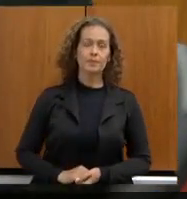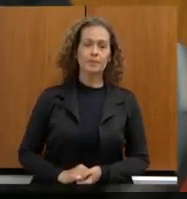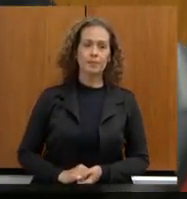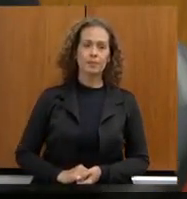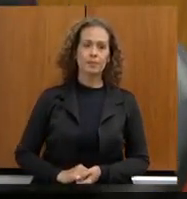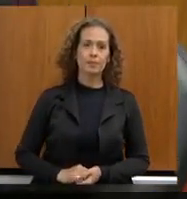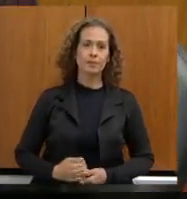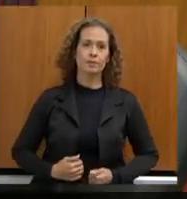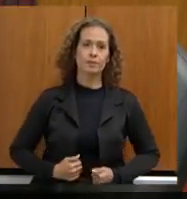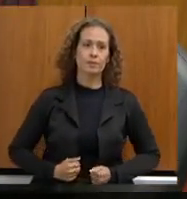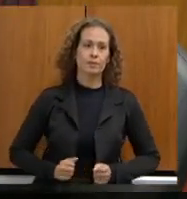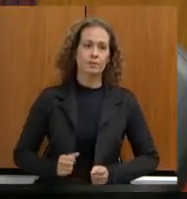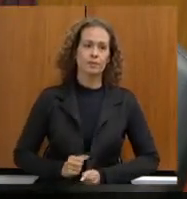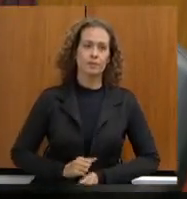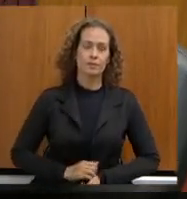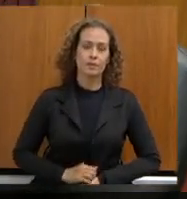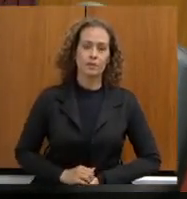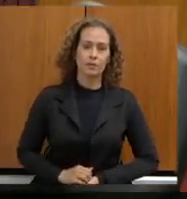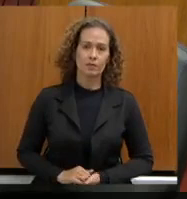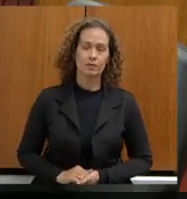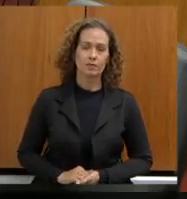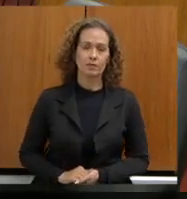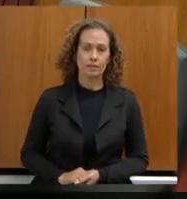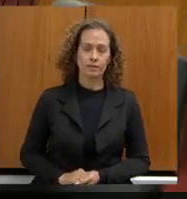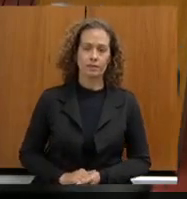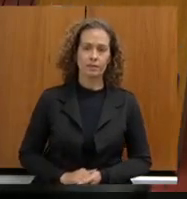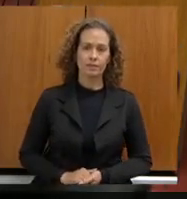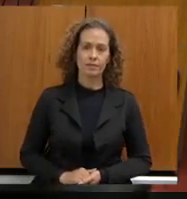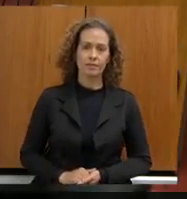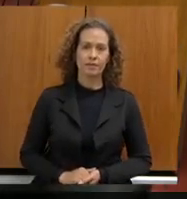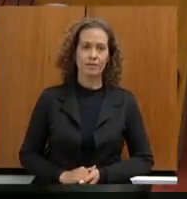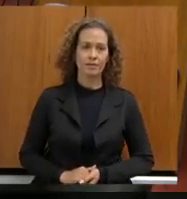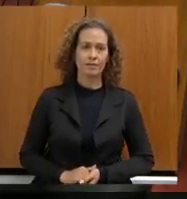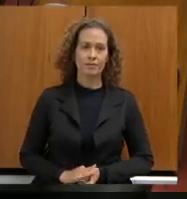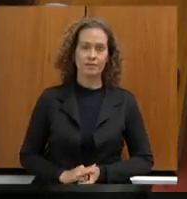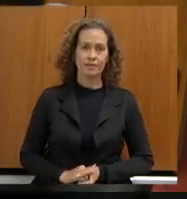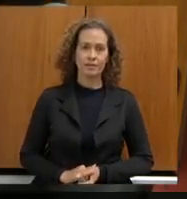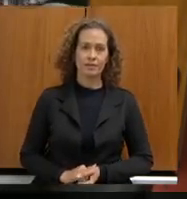Oi tudo bom e com uma